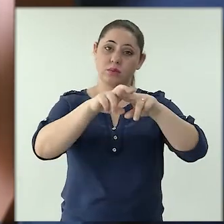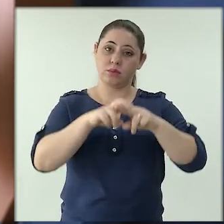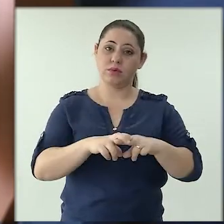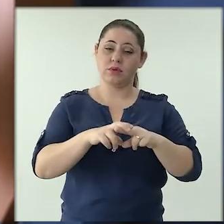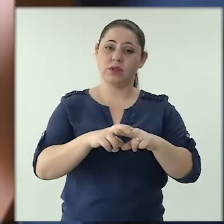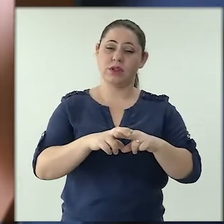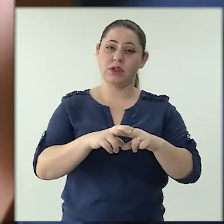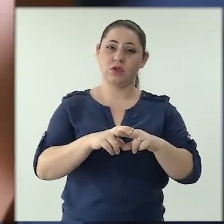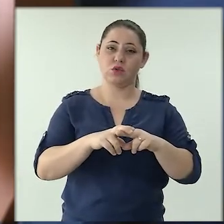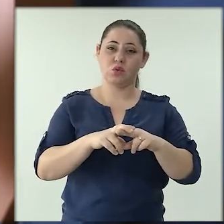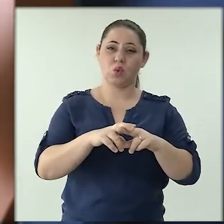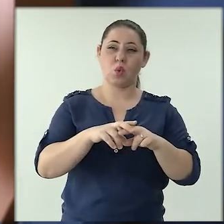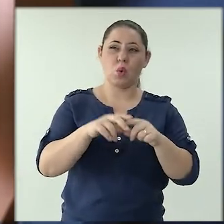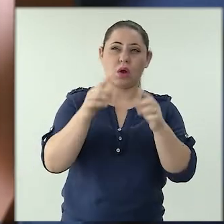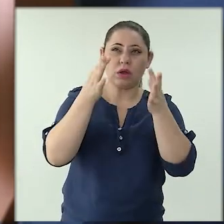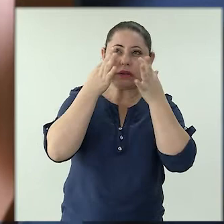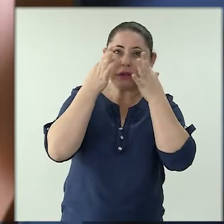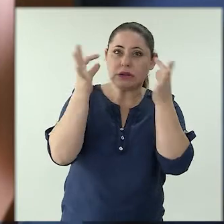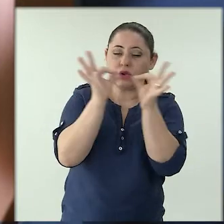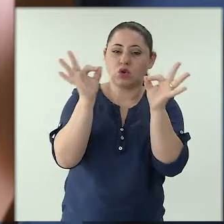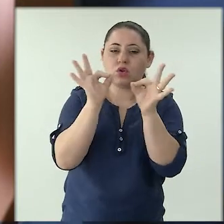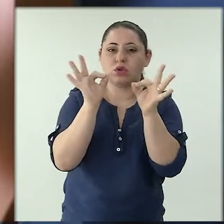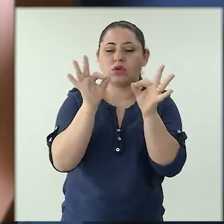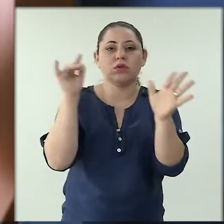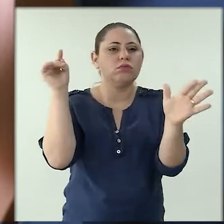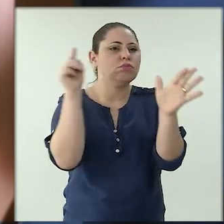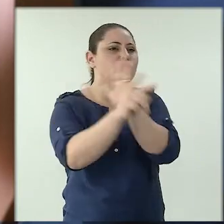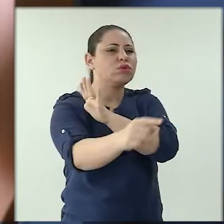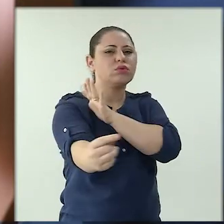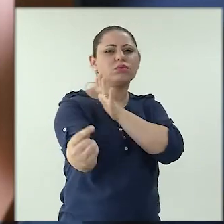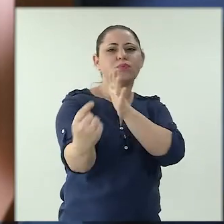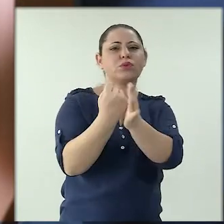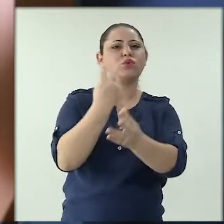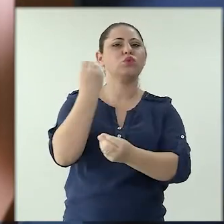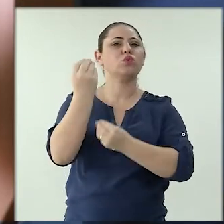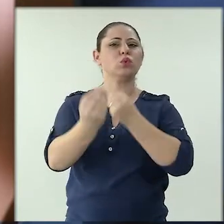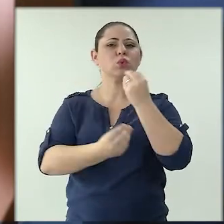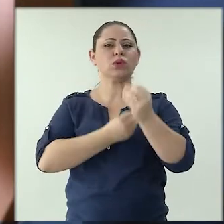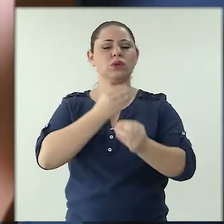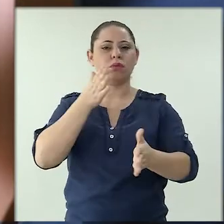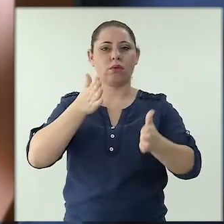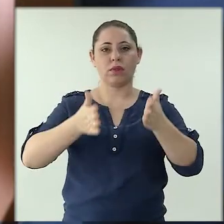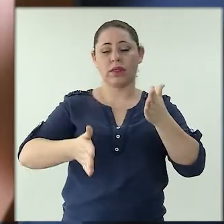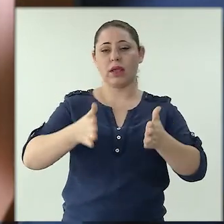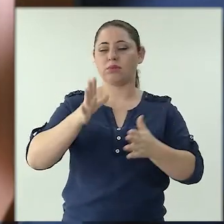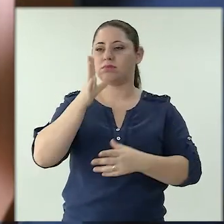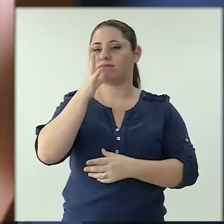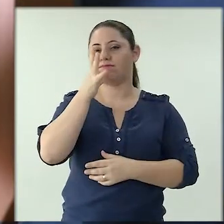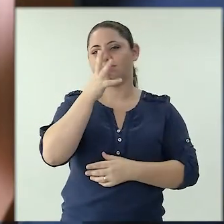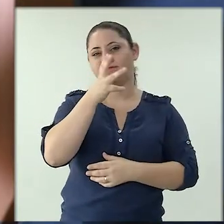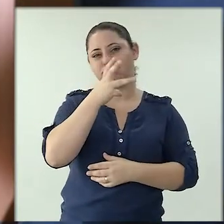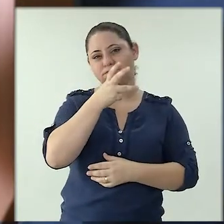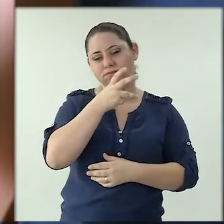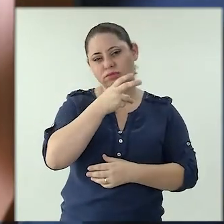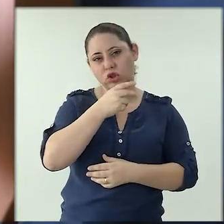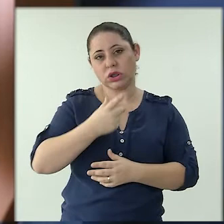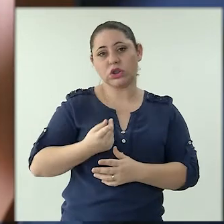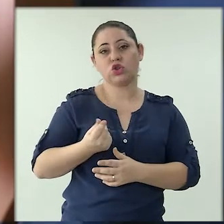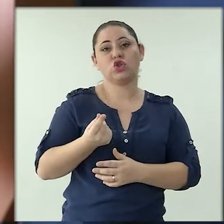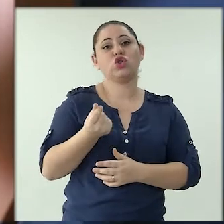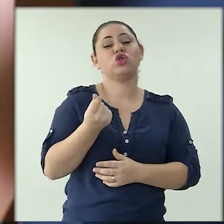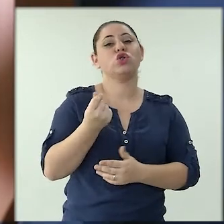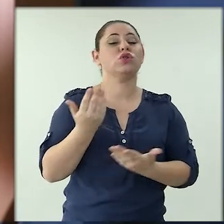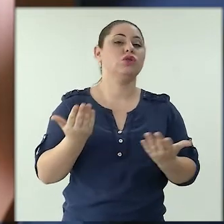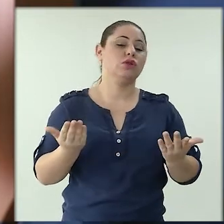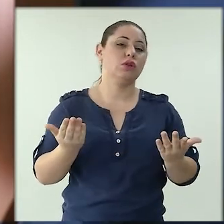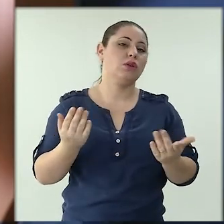conta disso, ela vai despertar muitos questionamentos sobre o tempo que isso vai demorar, sobre o valor,